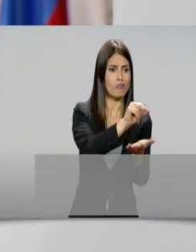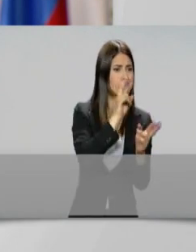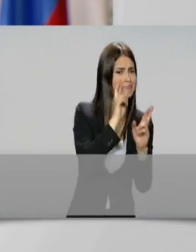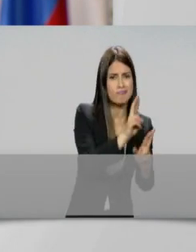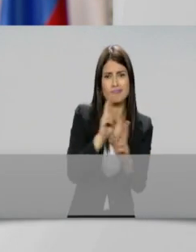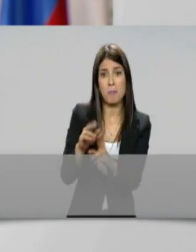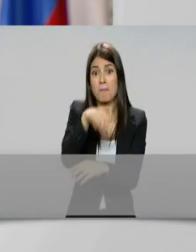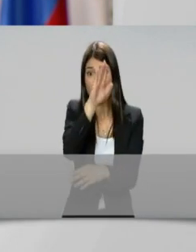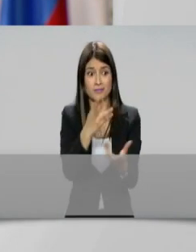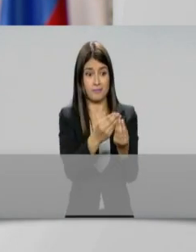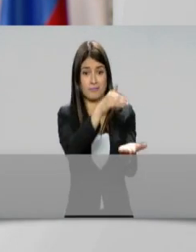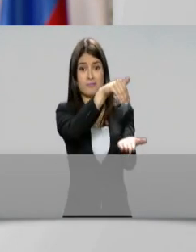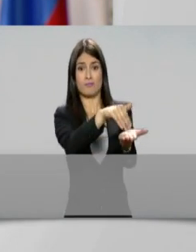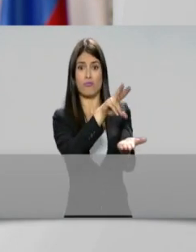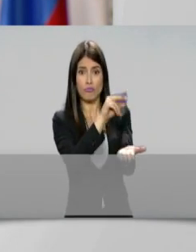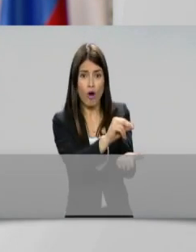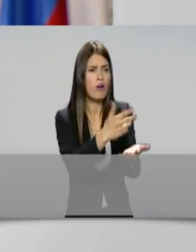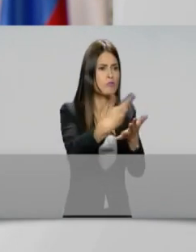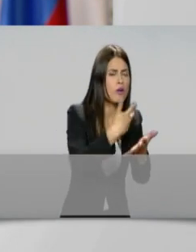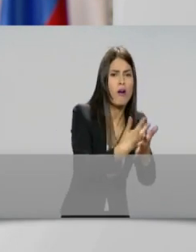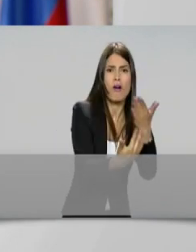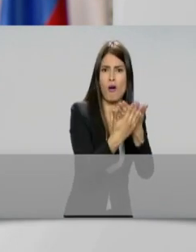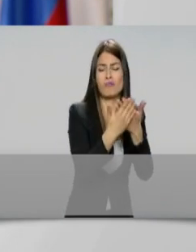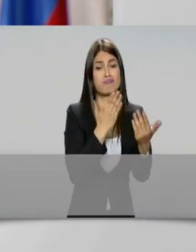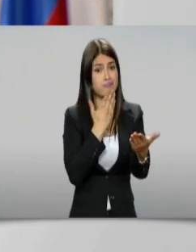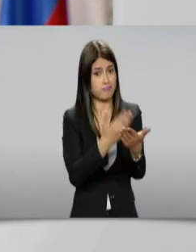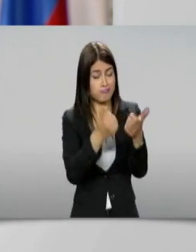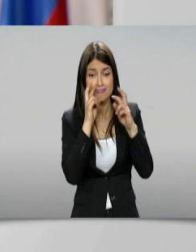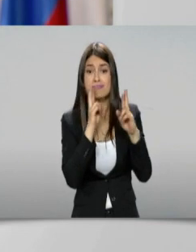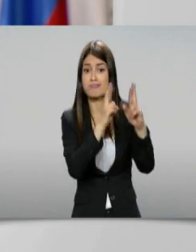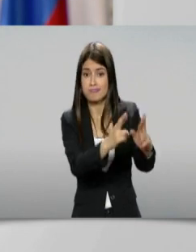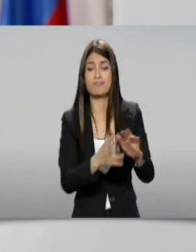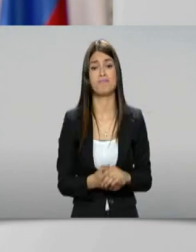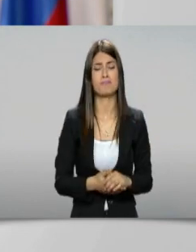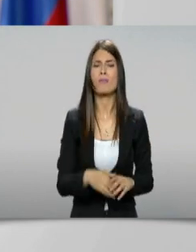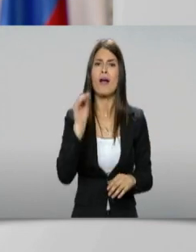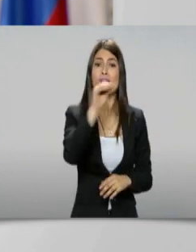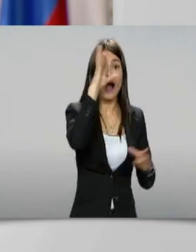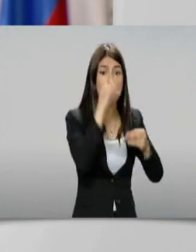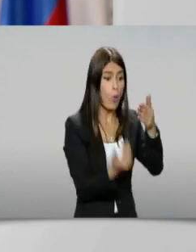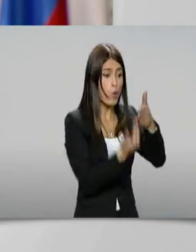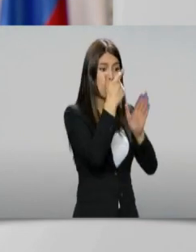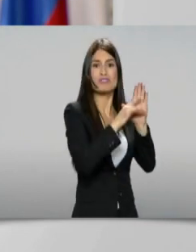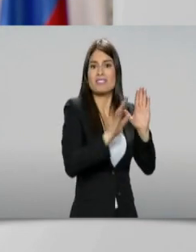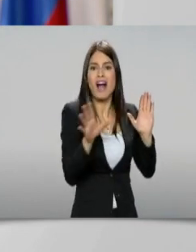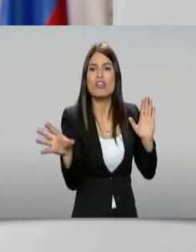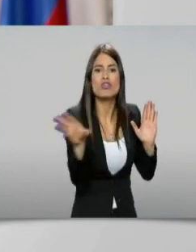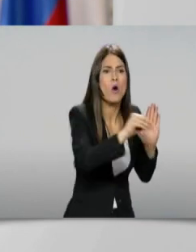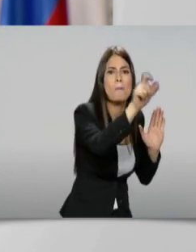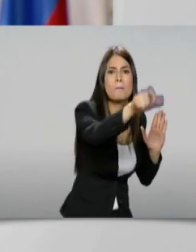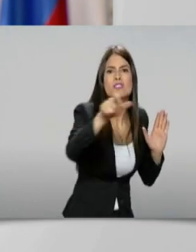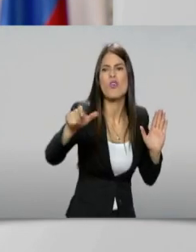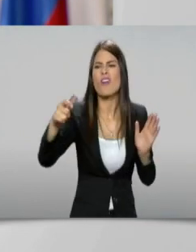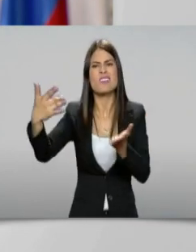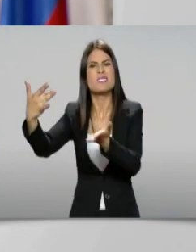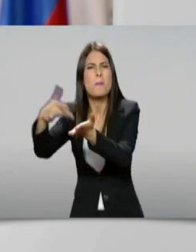melhor este acordo de paz com asar retoma e reflete as propostas e as ideias de todos os que participaram neste grande